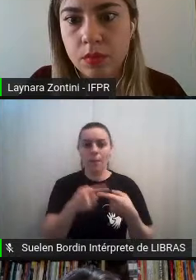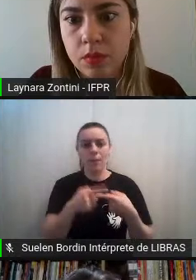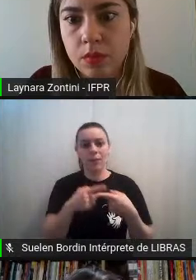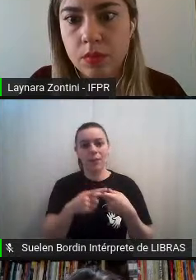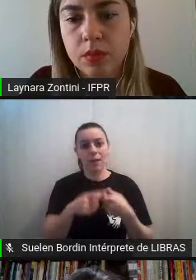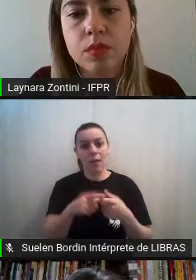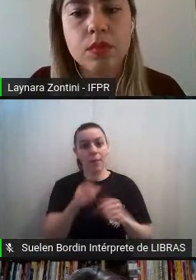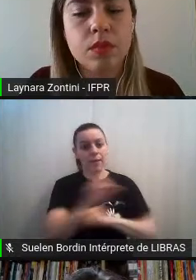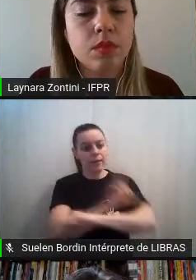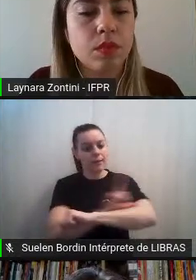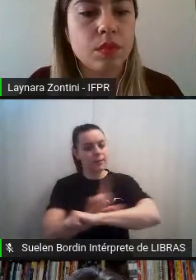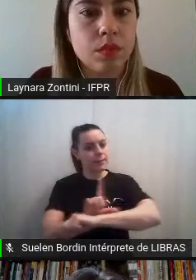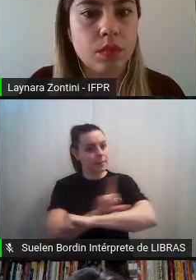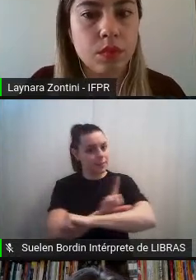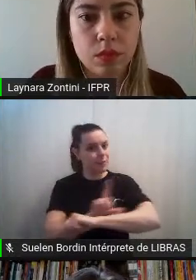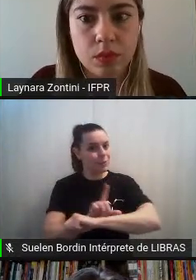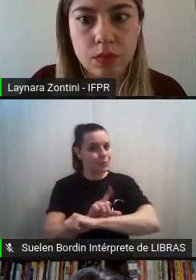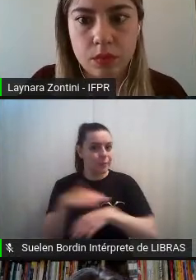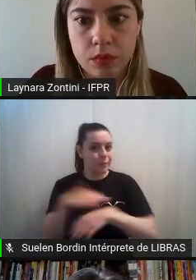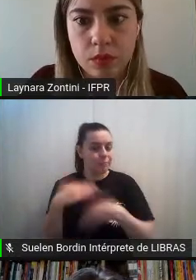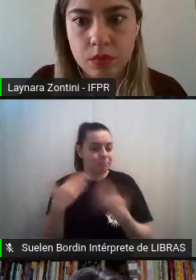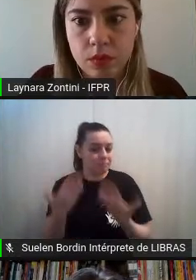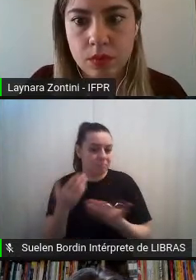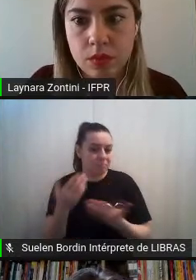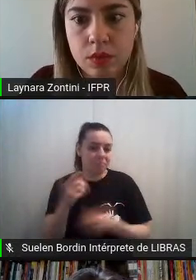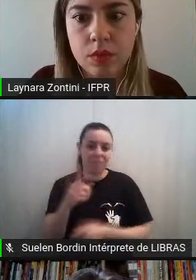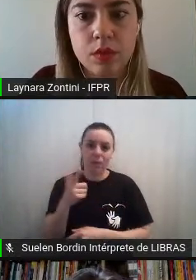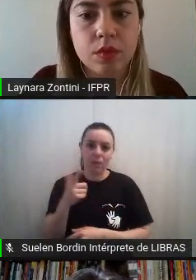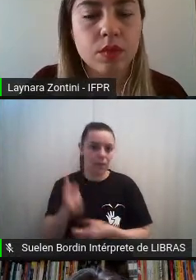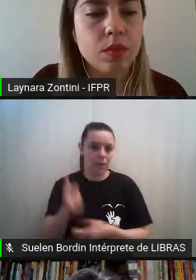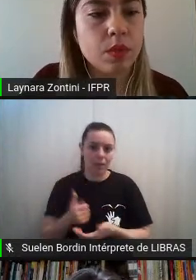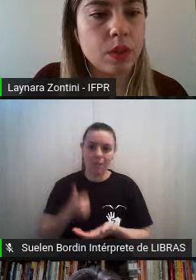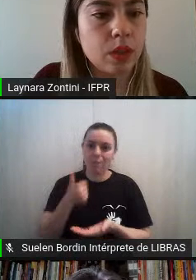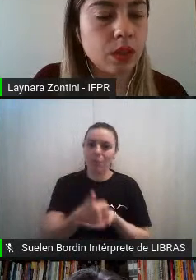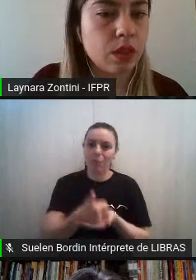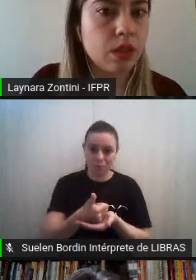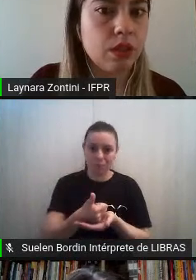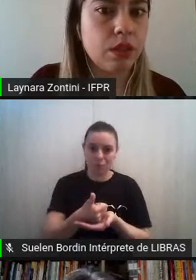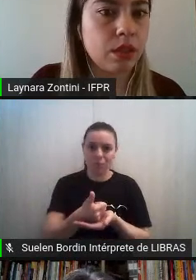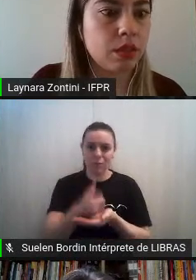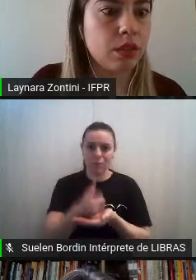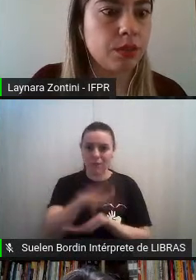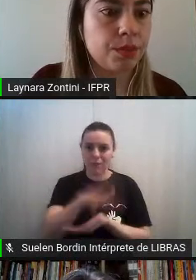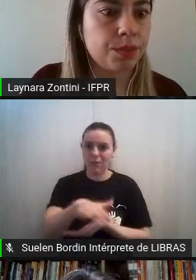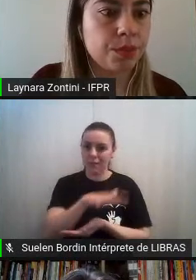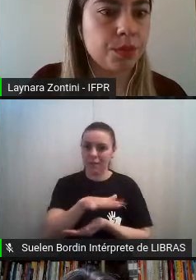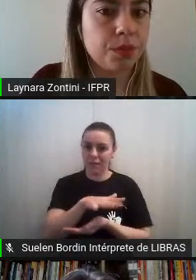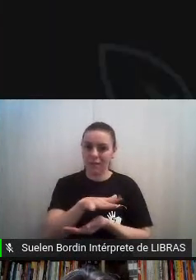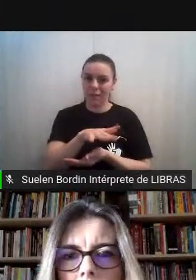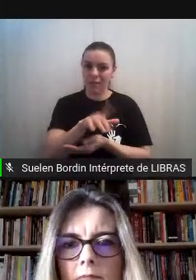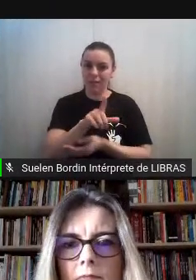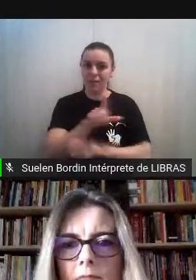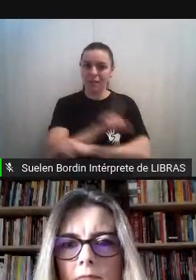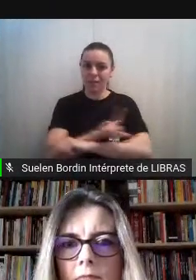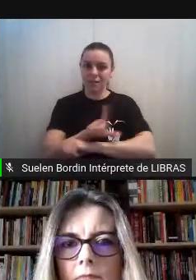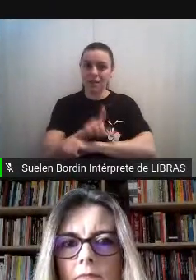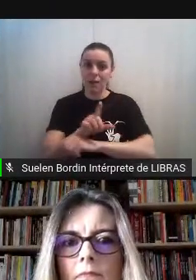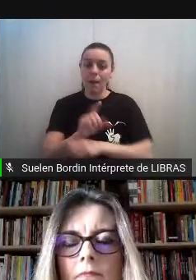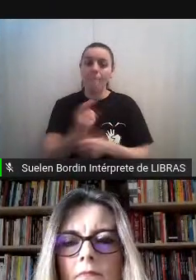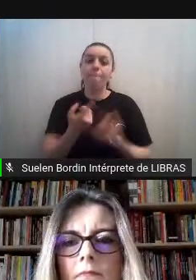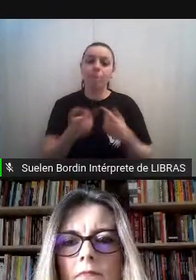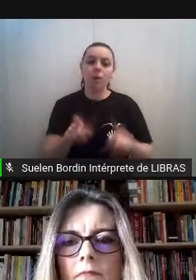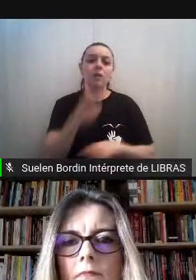licenciatura, a gente, infelizmente, não tem muito apoio, né, em seguir essa área. Mas eu acho que foi